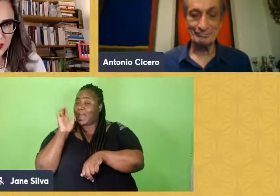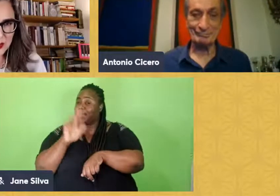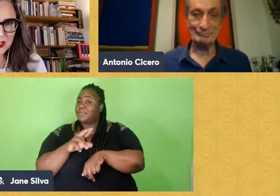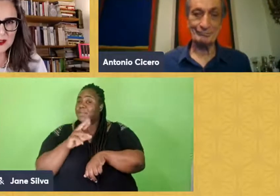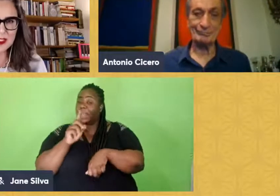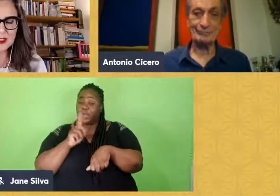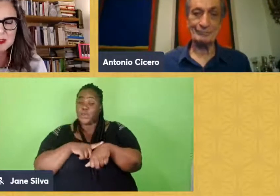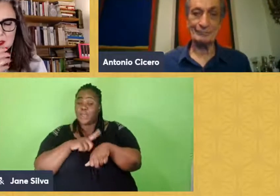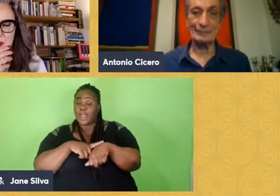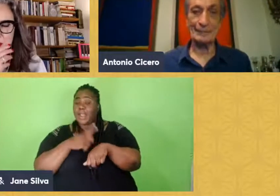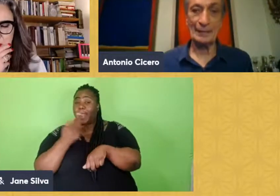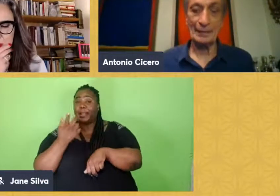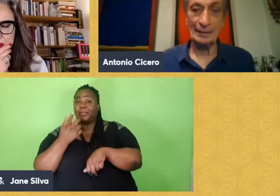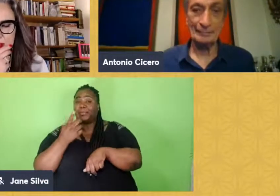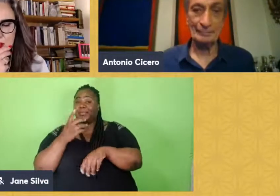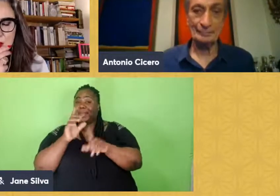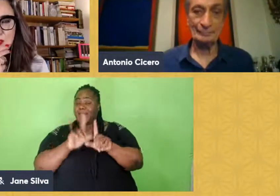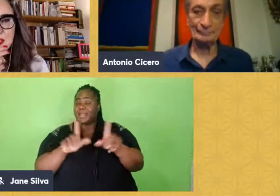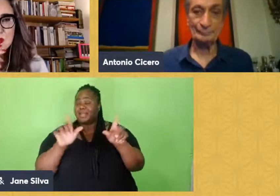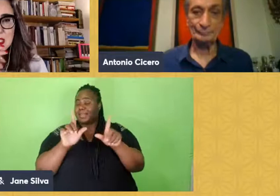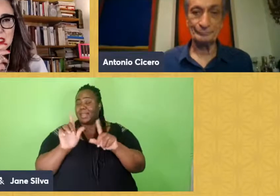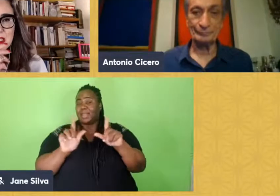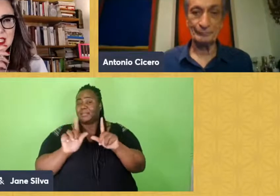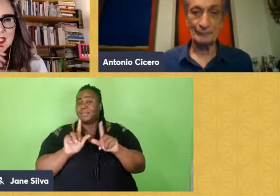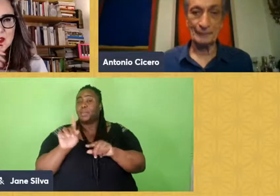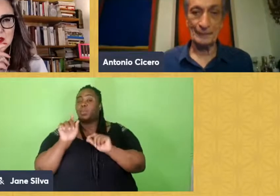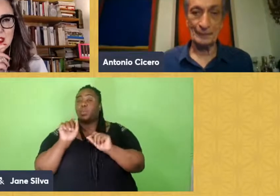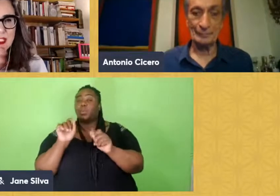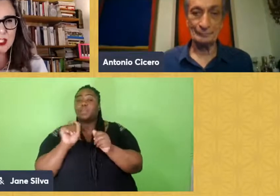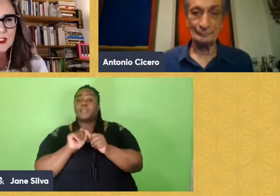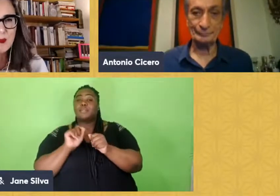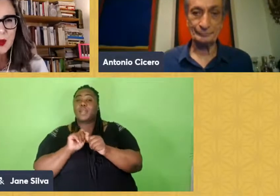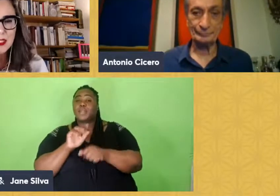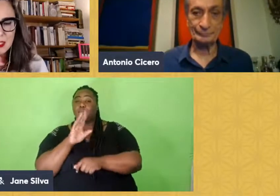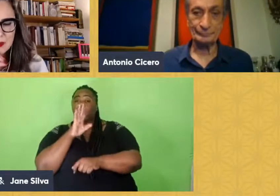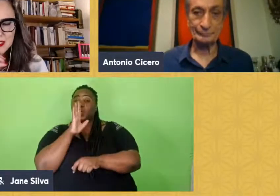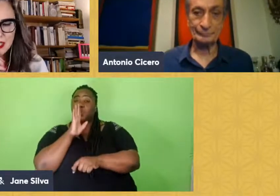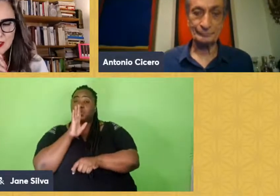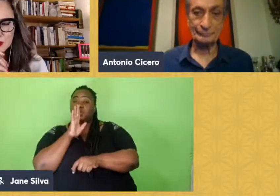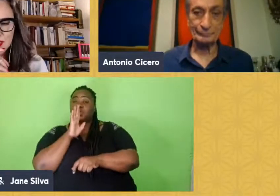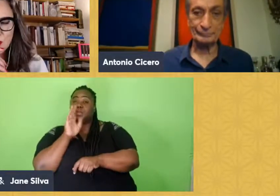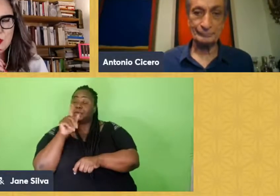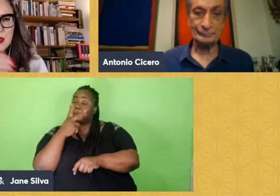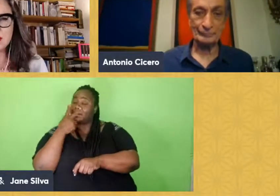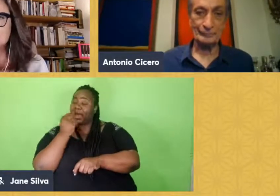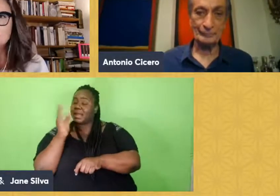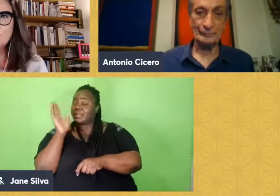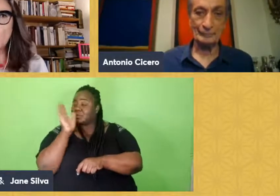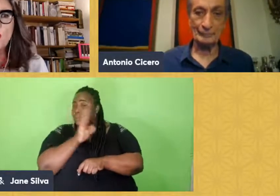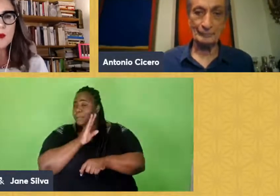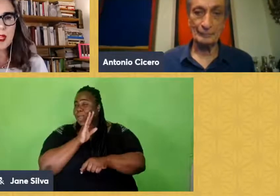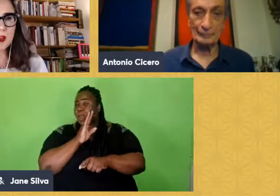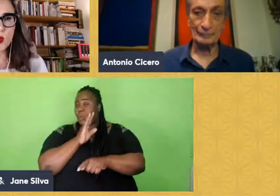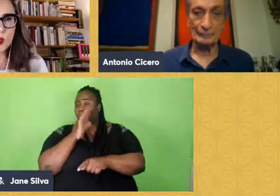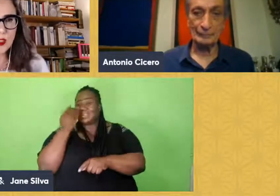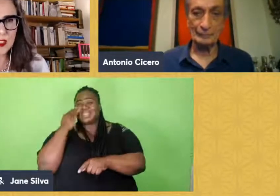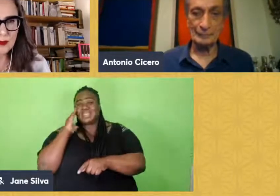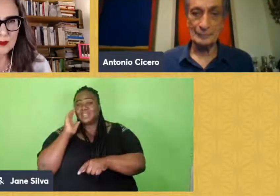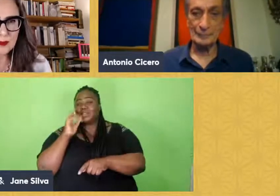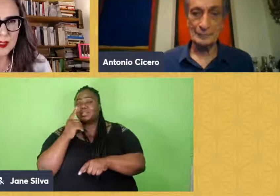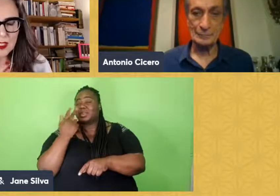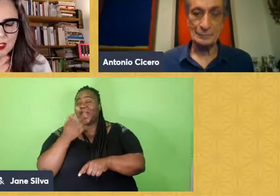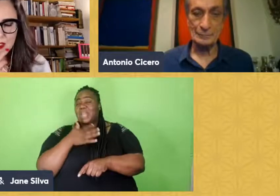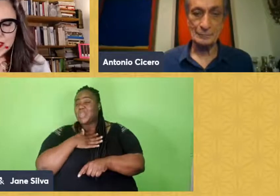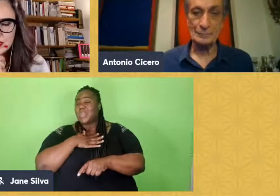mídia, inclusive, né? É o que faz com que esse silêncio, às vezes, seja até mal interpretado, né? Ou como uma